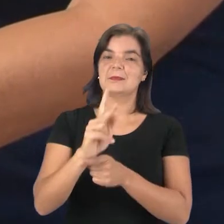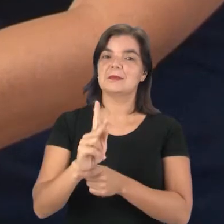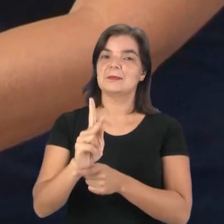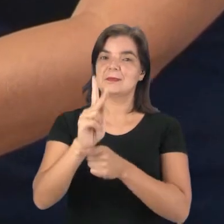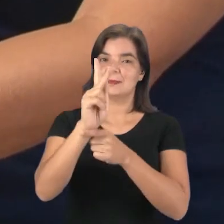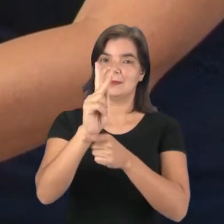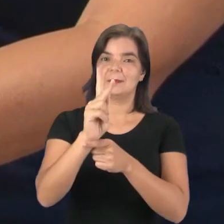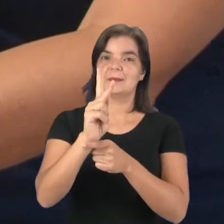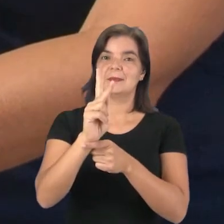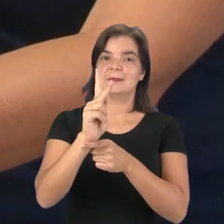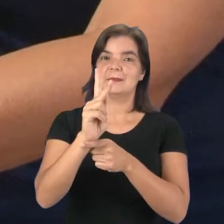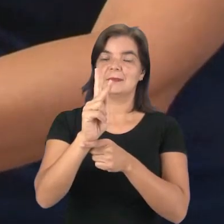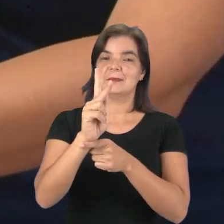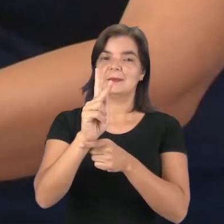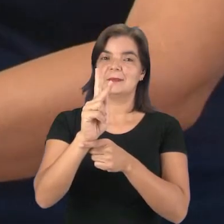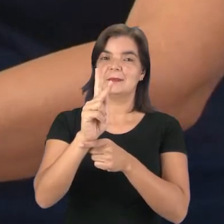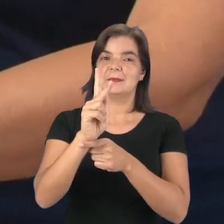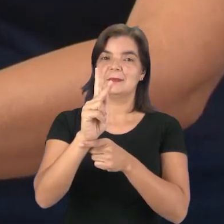Cá